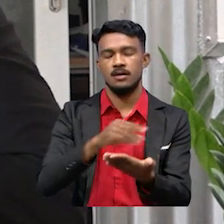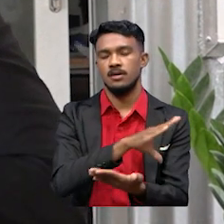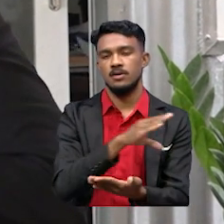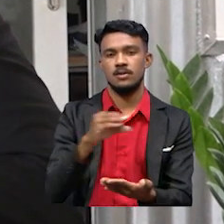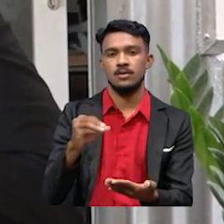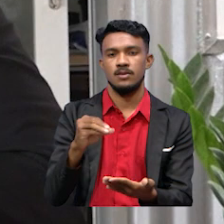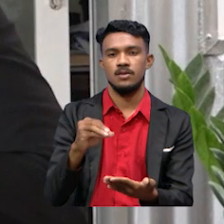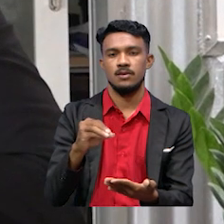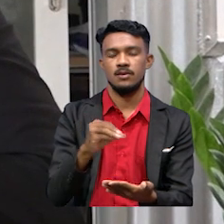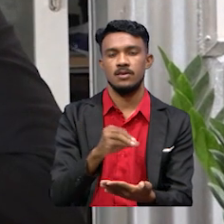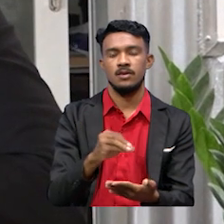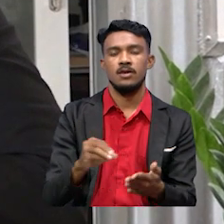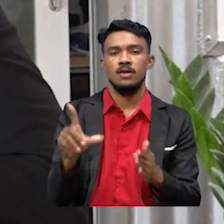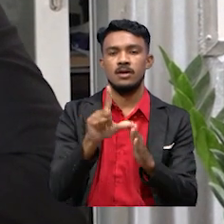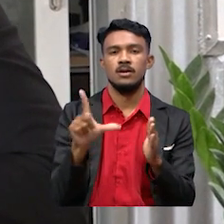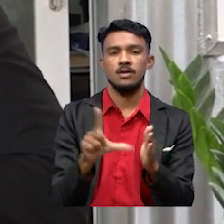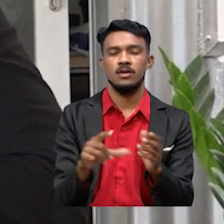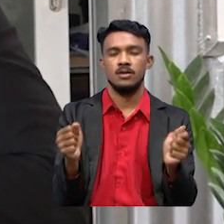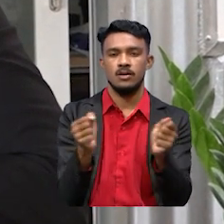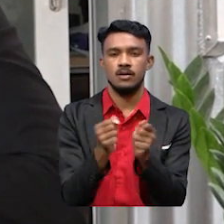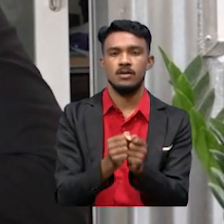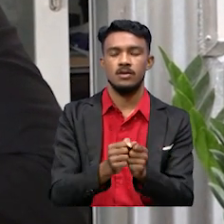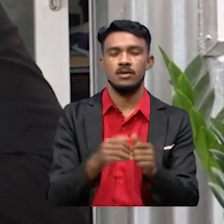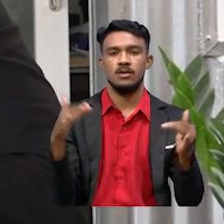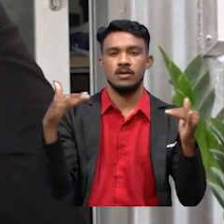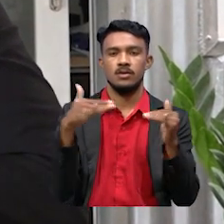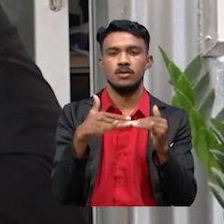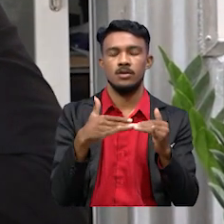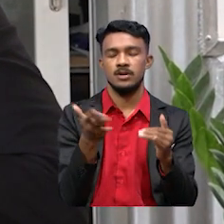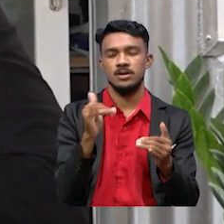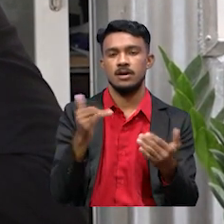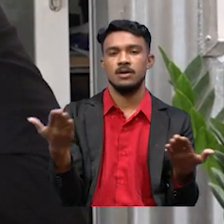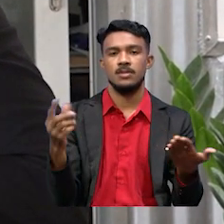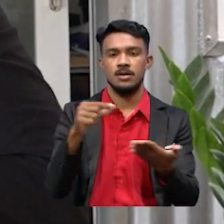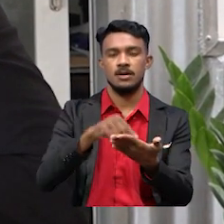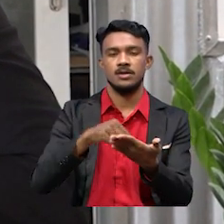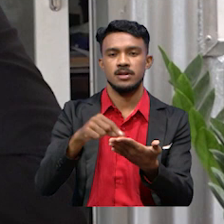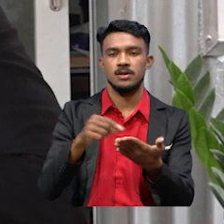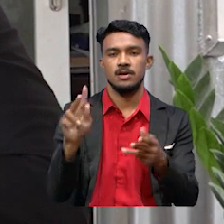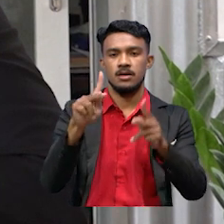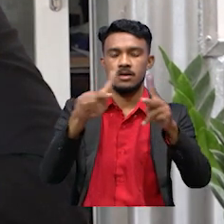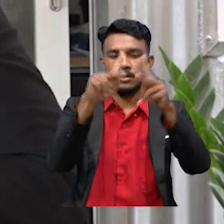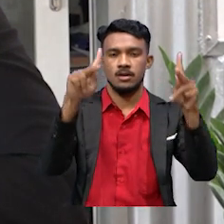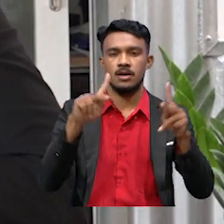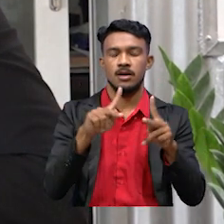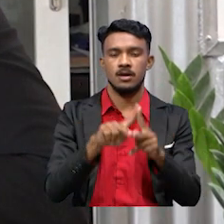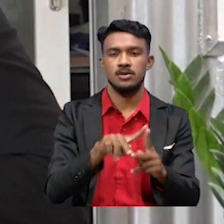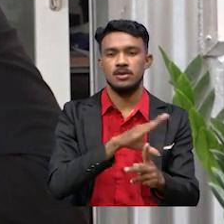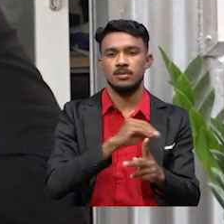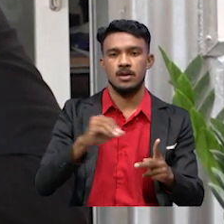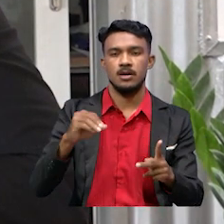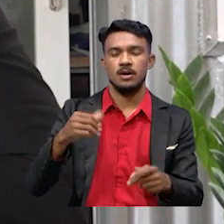O convenção entre parte sira nebe assim. E acaso ne ba candidato